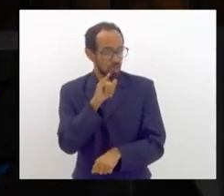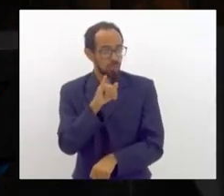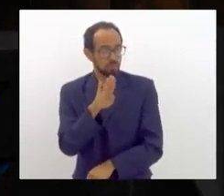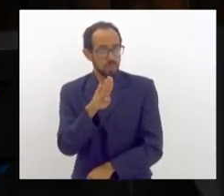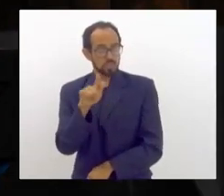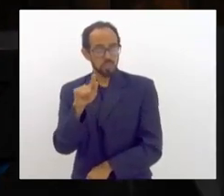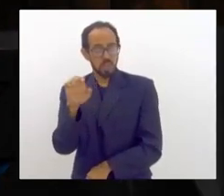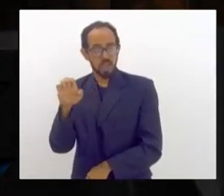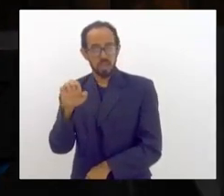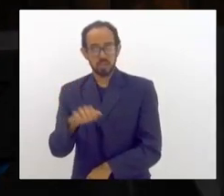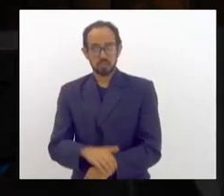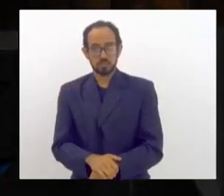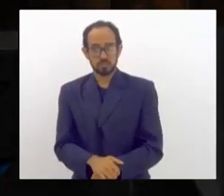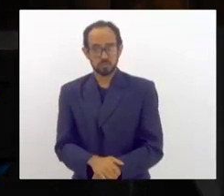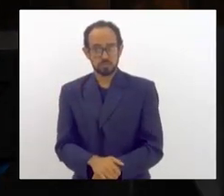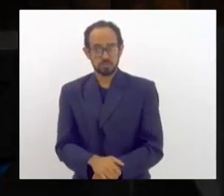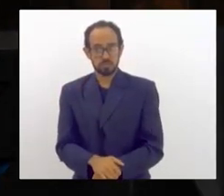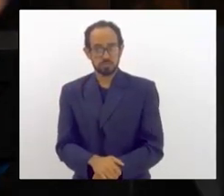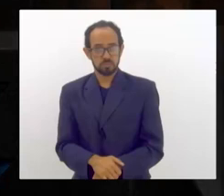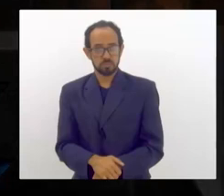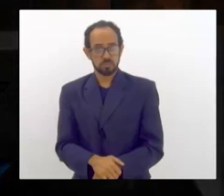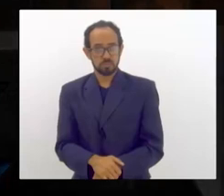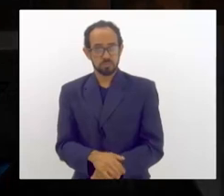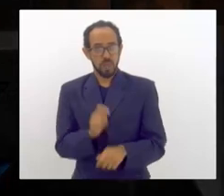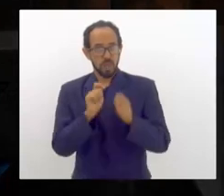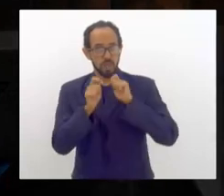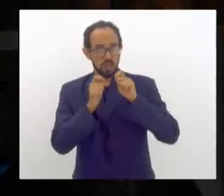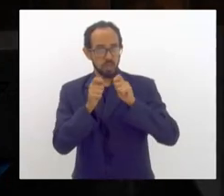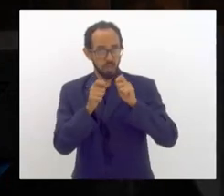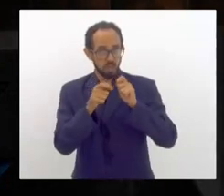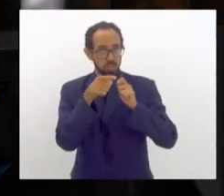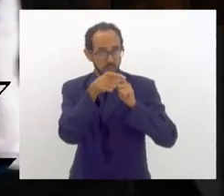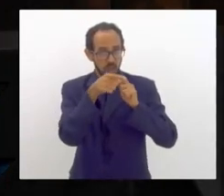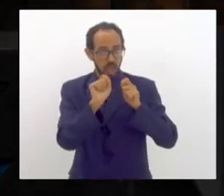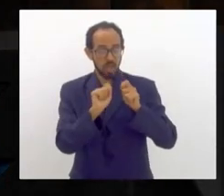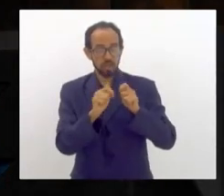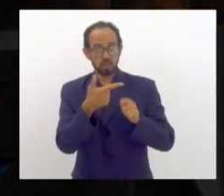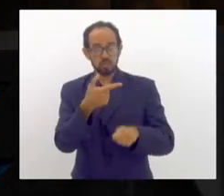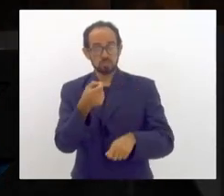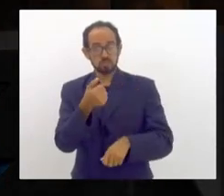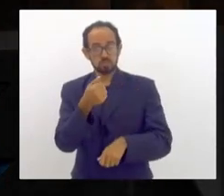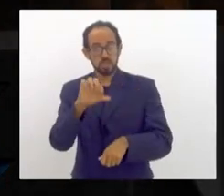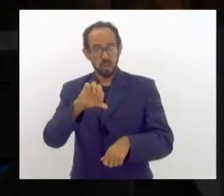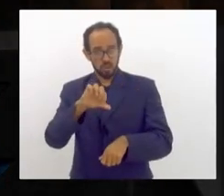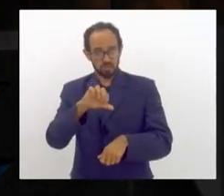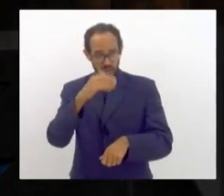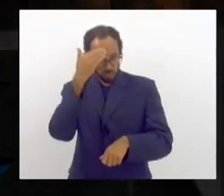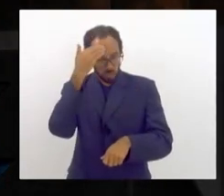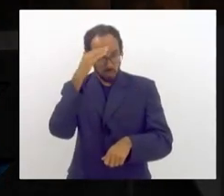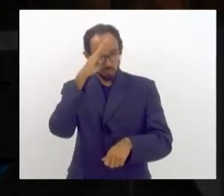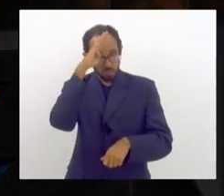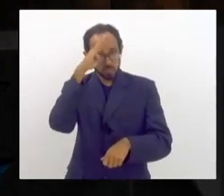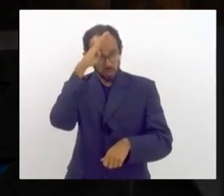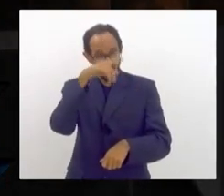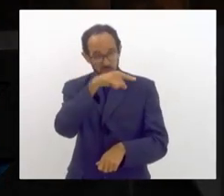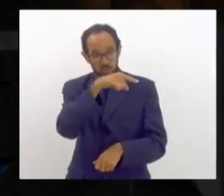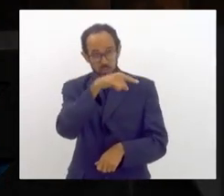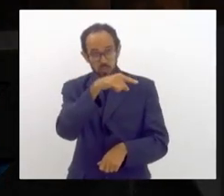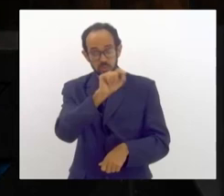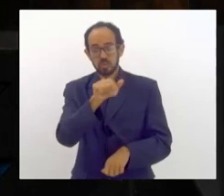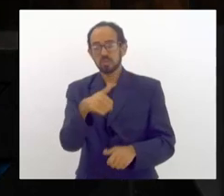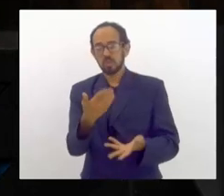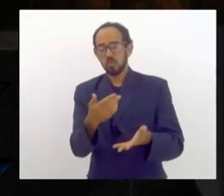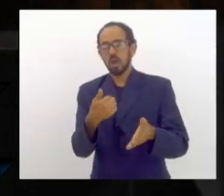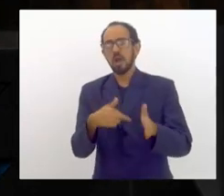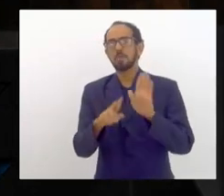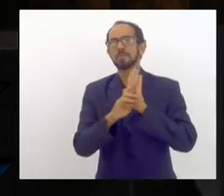lá, de 2019. Vai culpar o Bolsonaro agora? Então é isso. Só para falar que agora tem representante